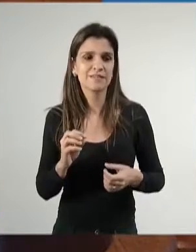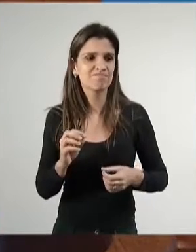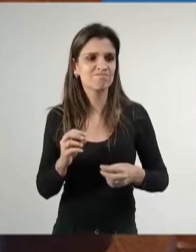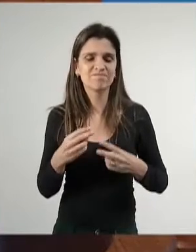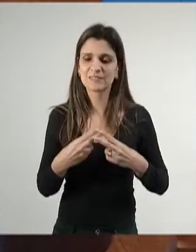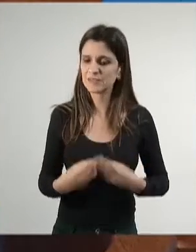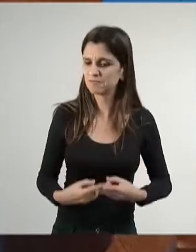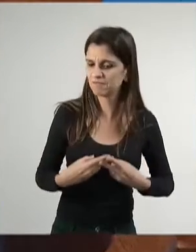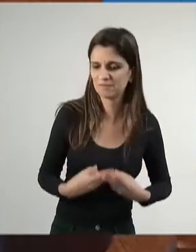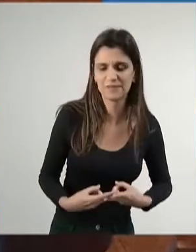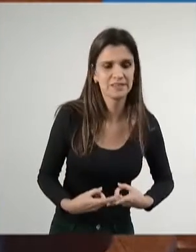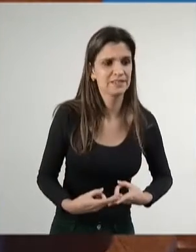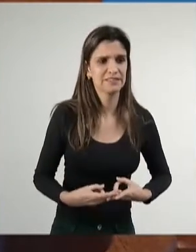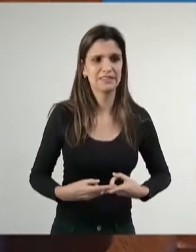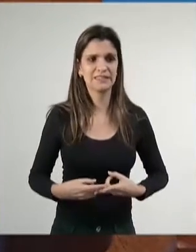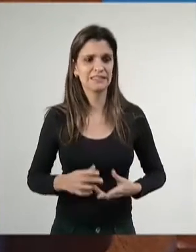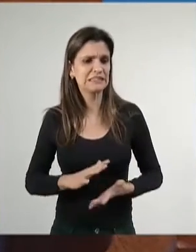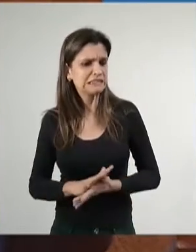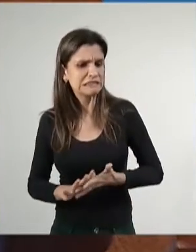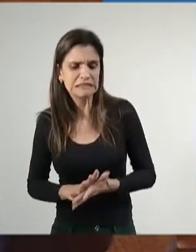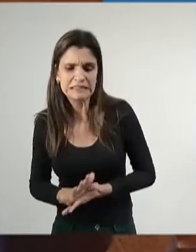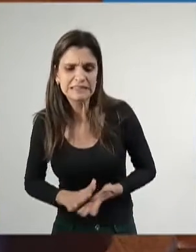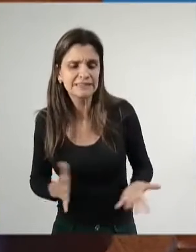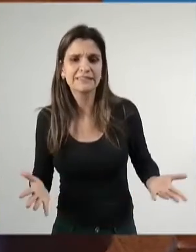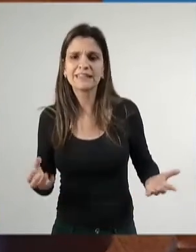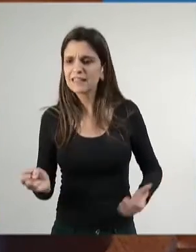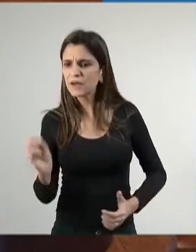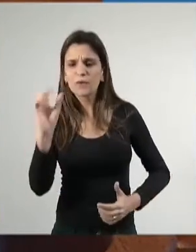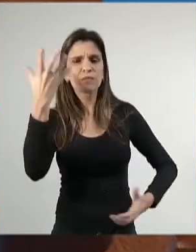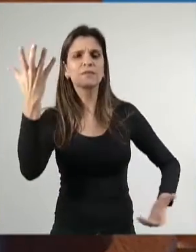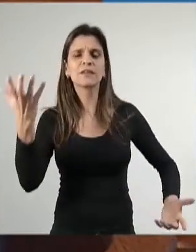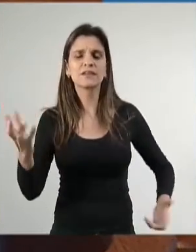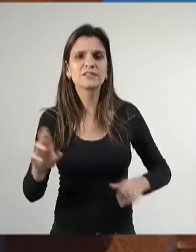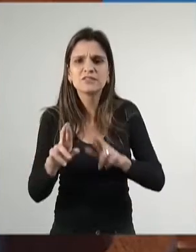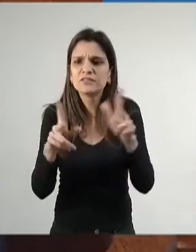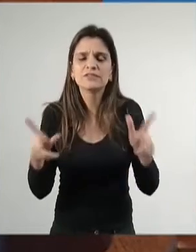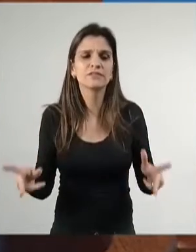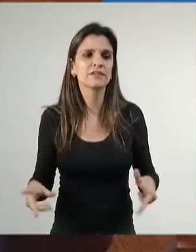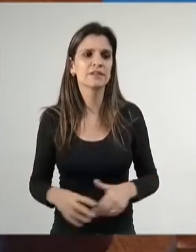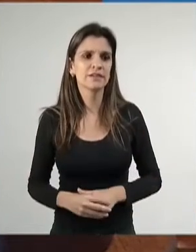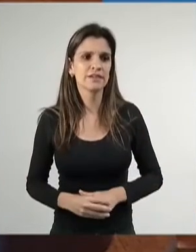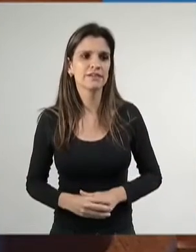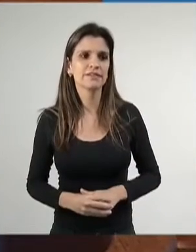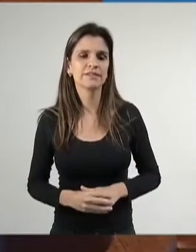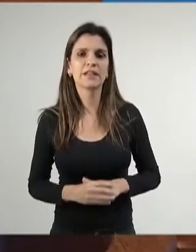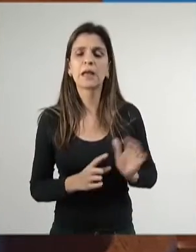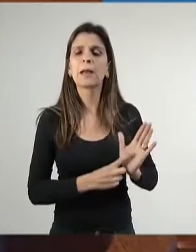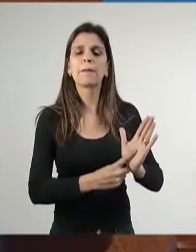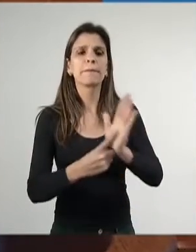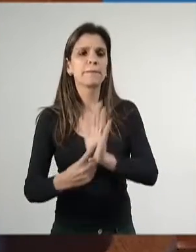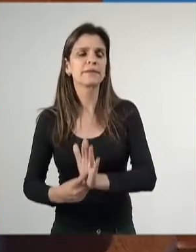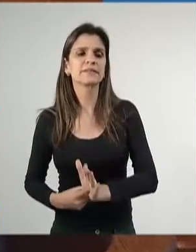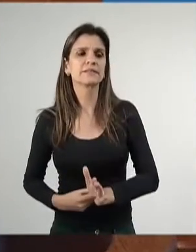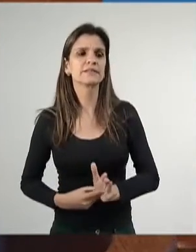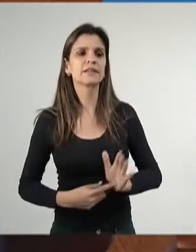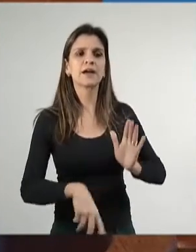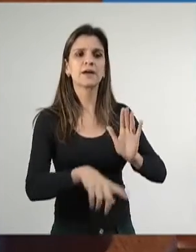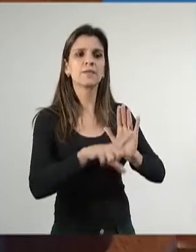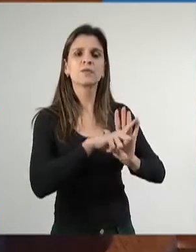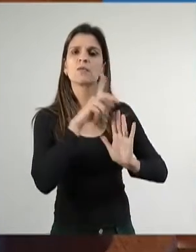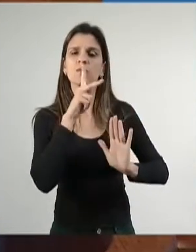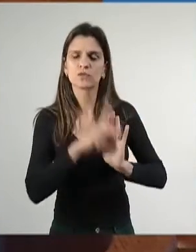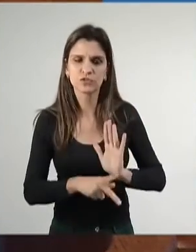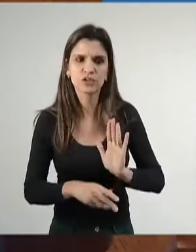acaba falando aqui e as coisas não acontecem. Nós apresentamos projetos, proposições e as coisas